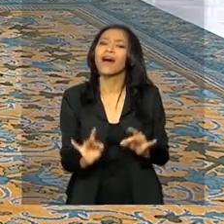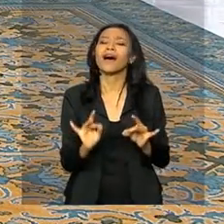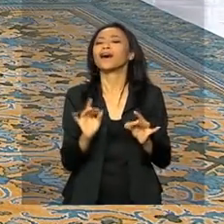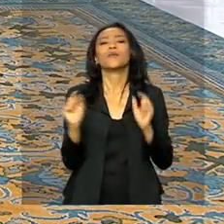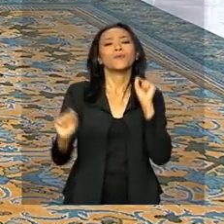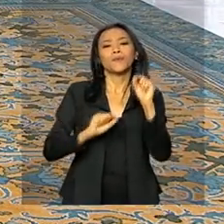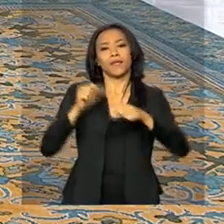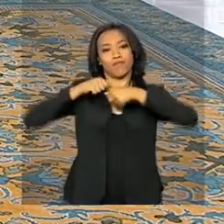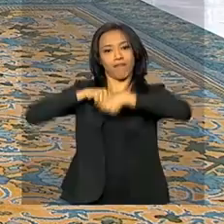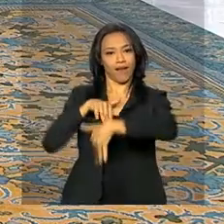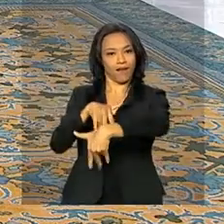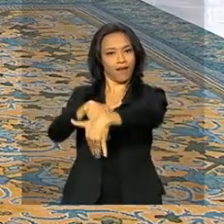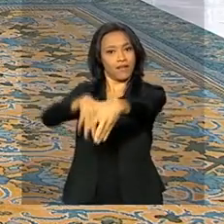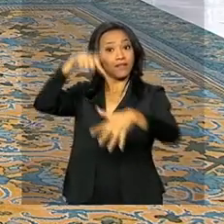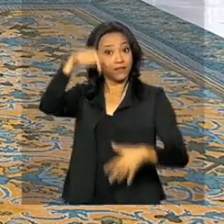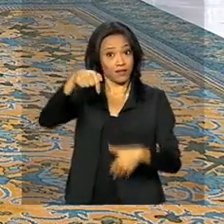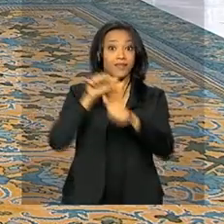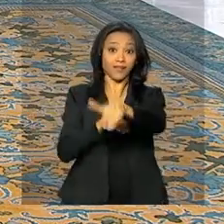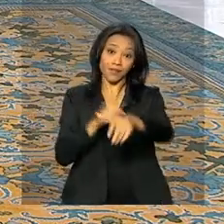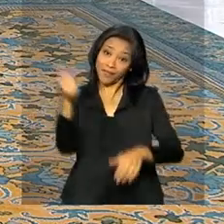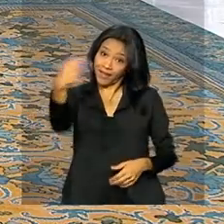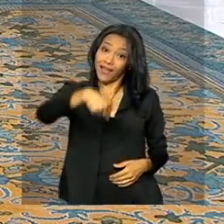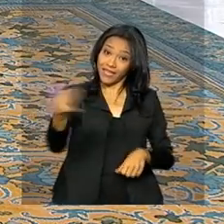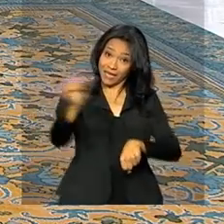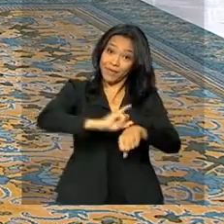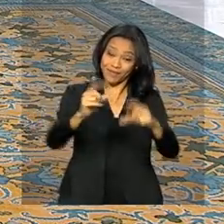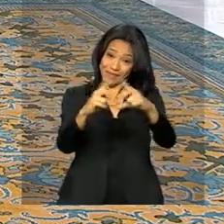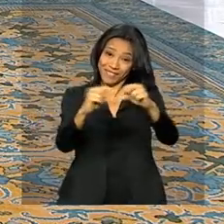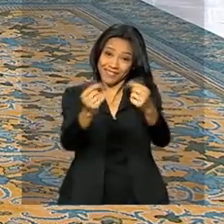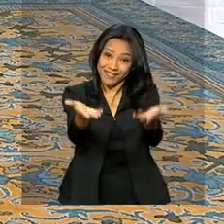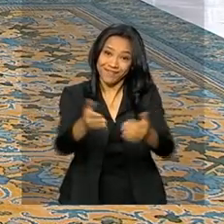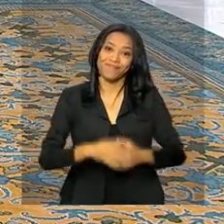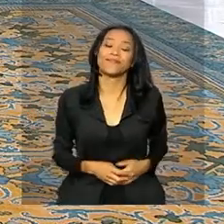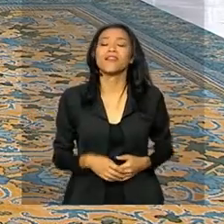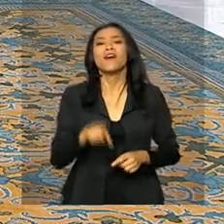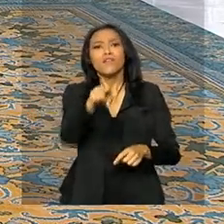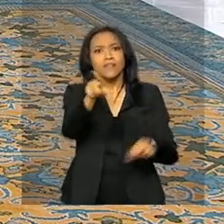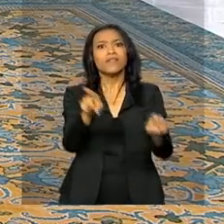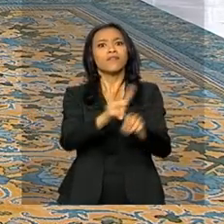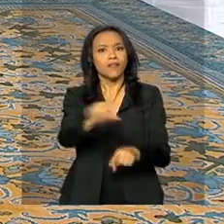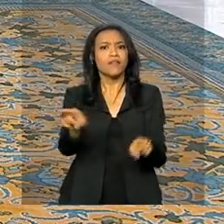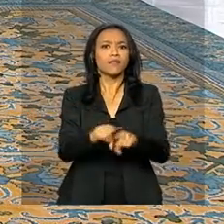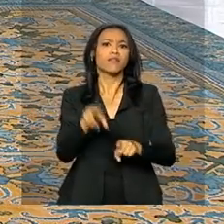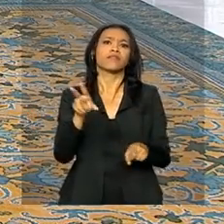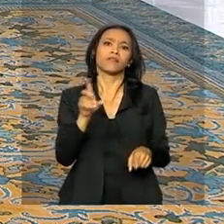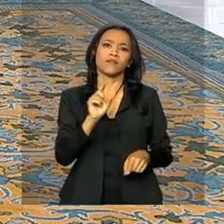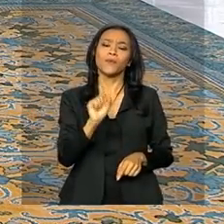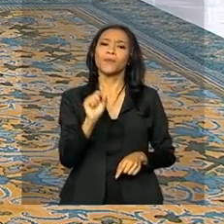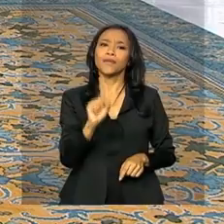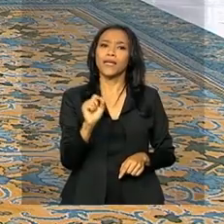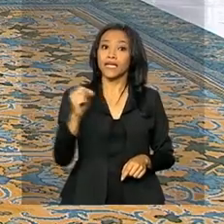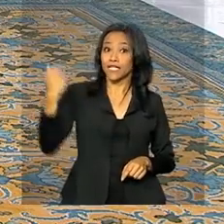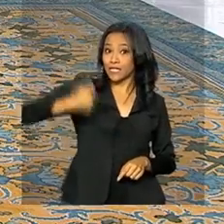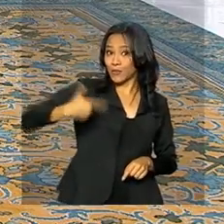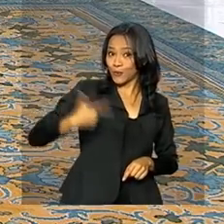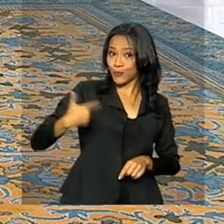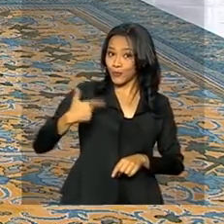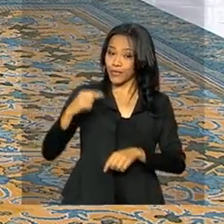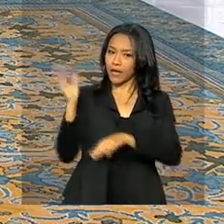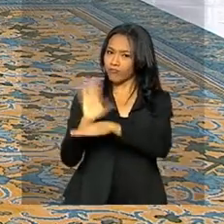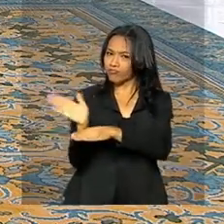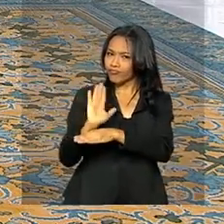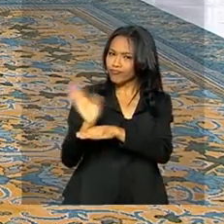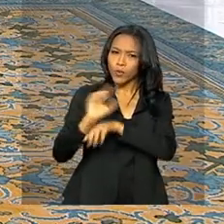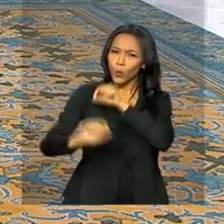o tradicional desfile de 7 de setembro aqui na Capital Federal. E você vai ver também a segunda parte da reportagem especial sobre